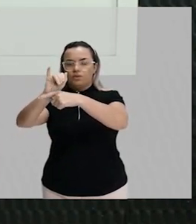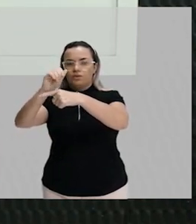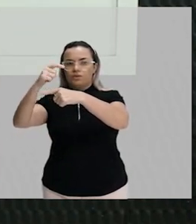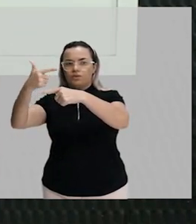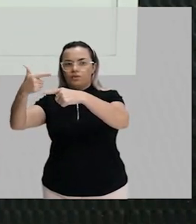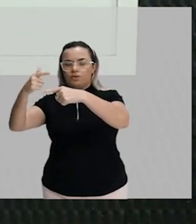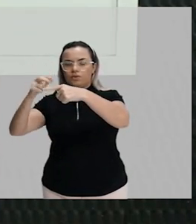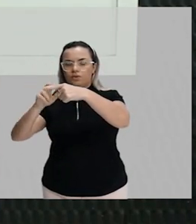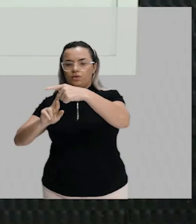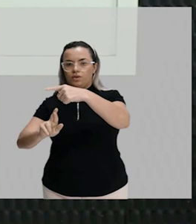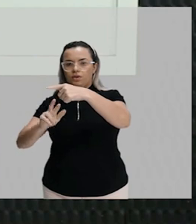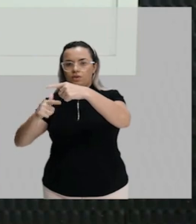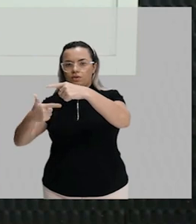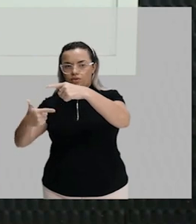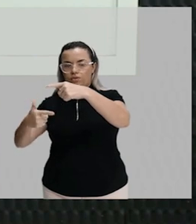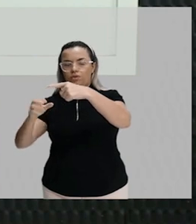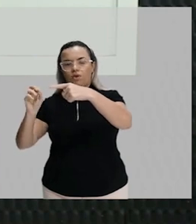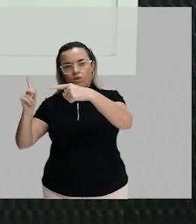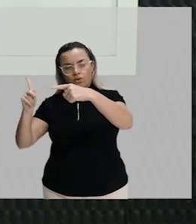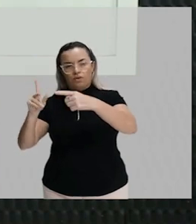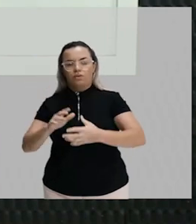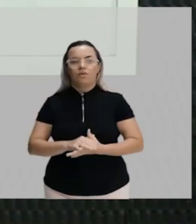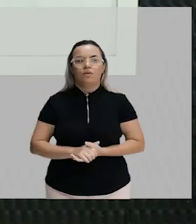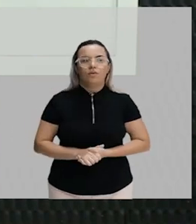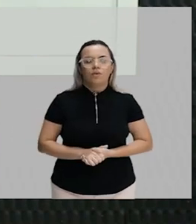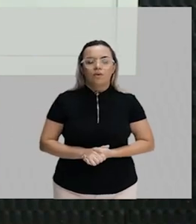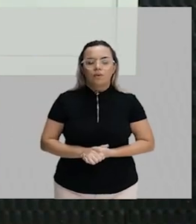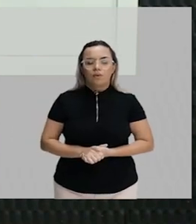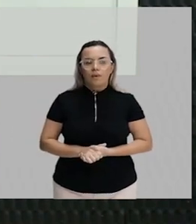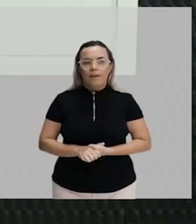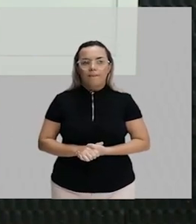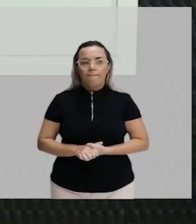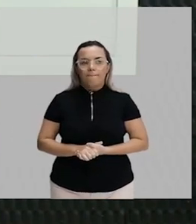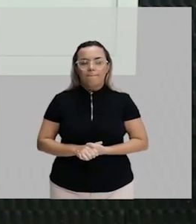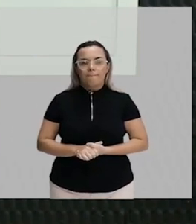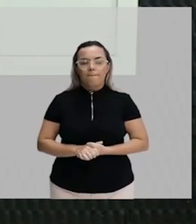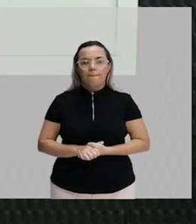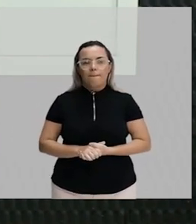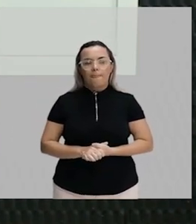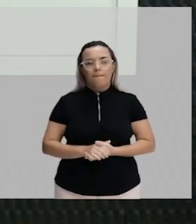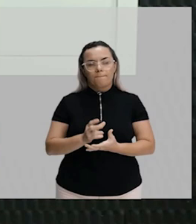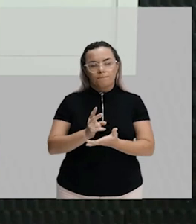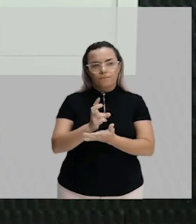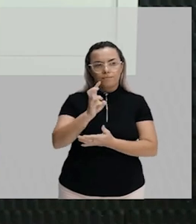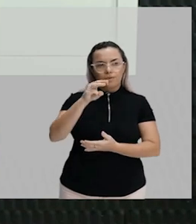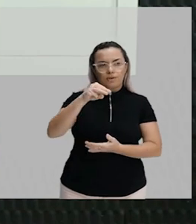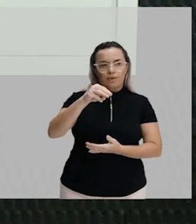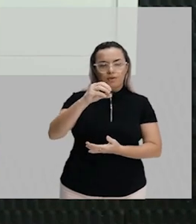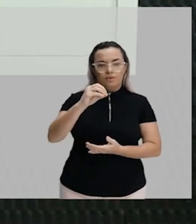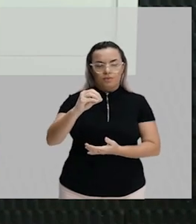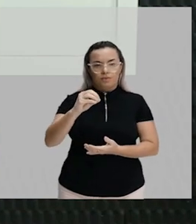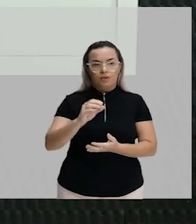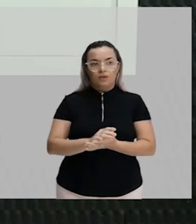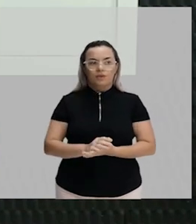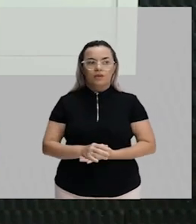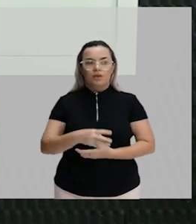R2 Ok então é o seguinte a constante foi dado certo que é 4 PI so 10